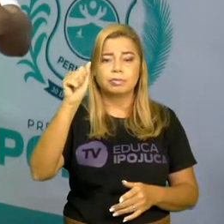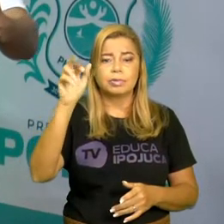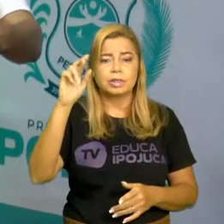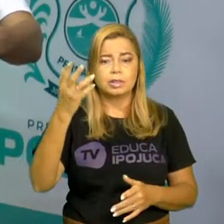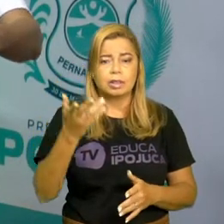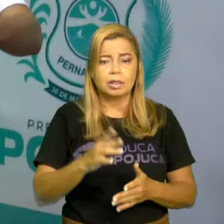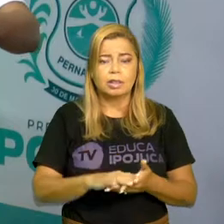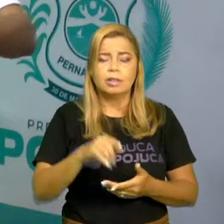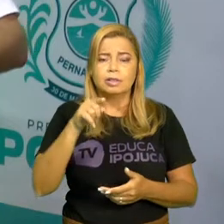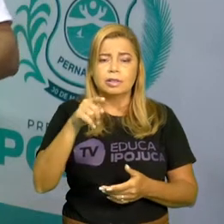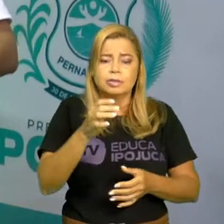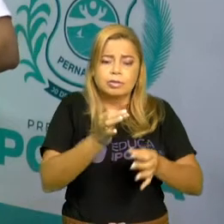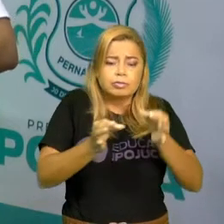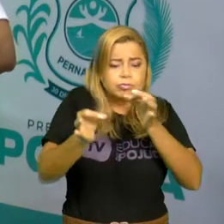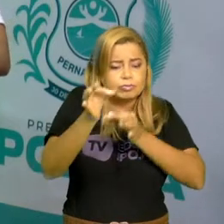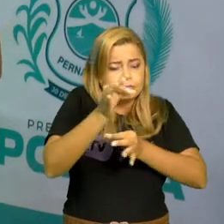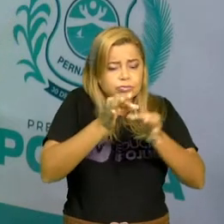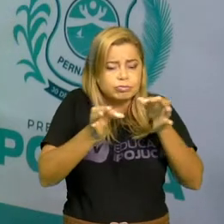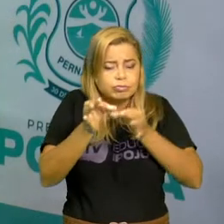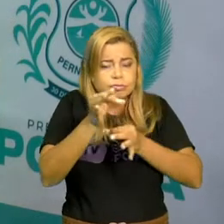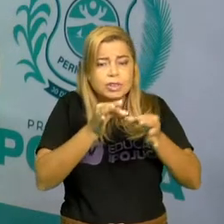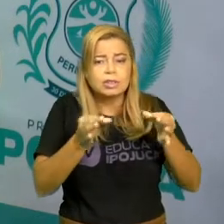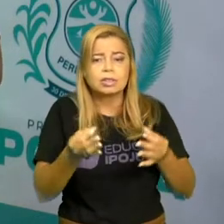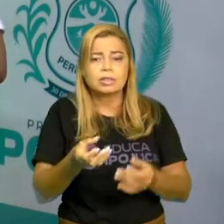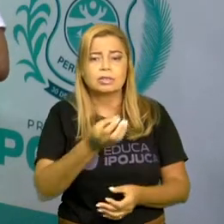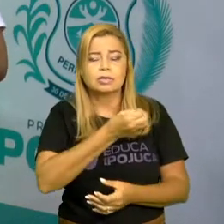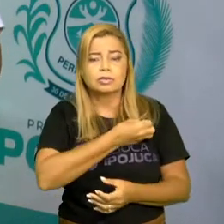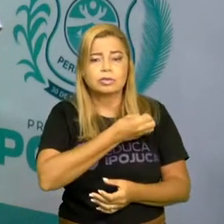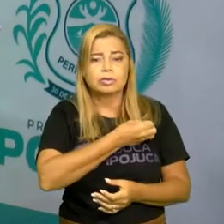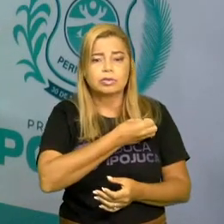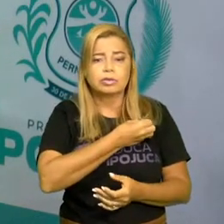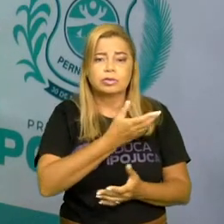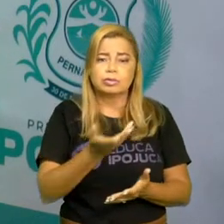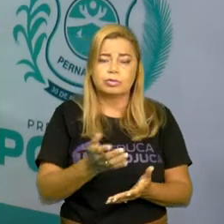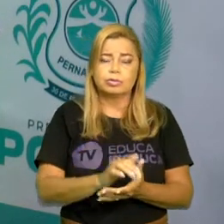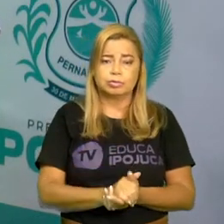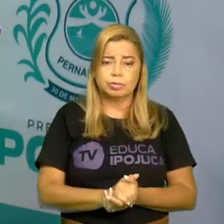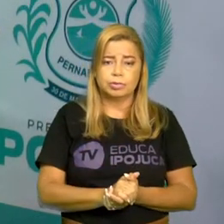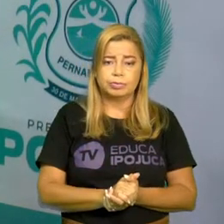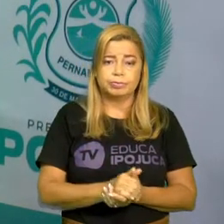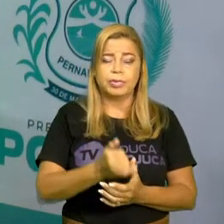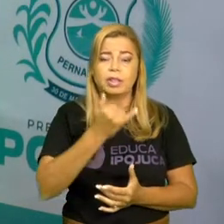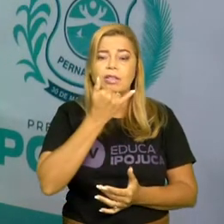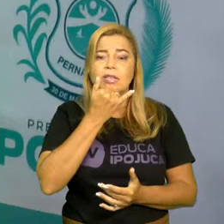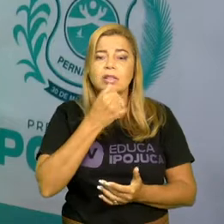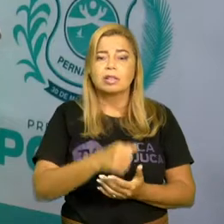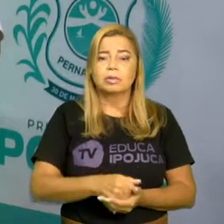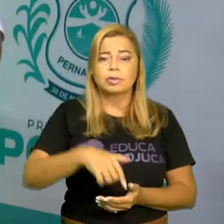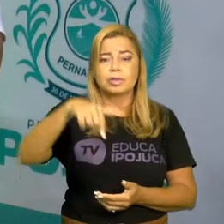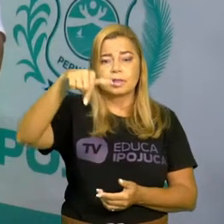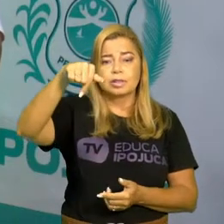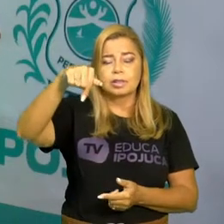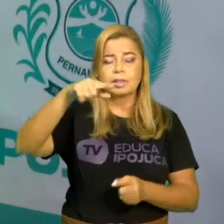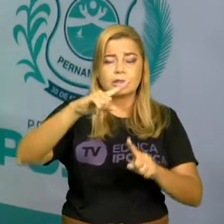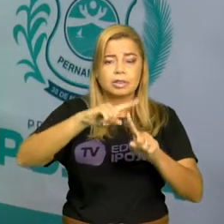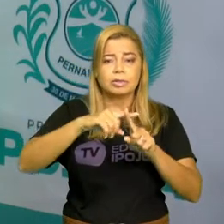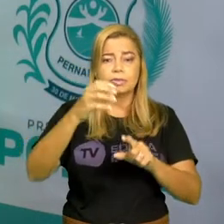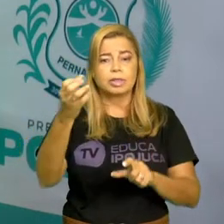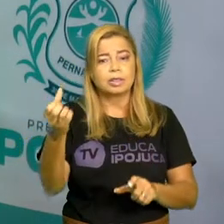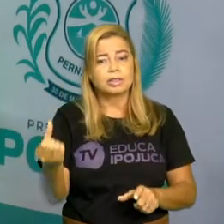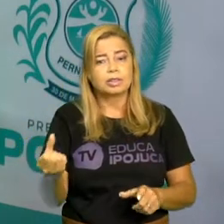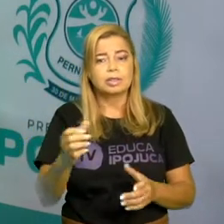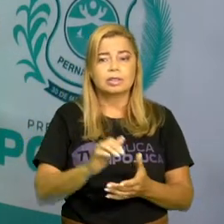ajustando essa quantidade. Você vai contando, por exemplo, 7 mais 9 mais 6, 5